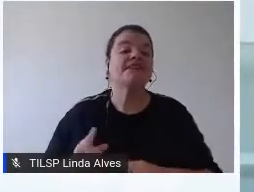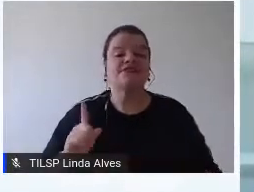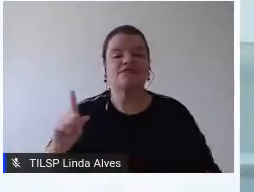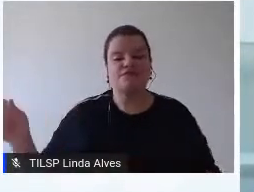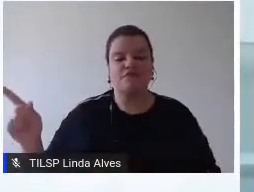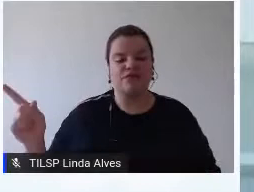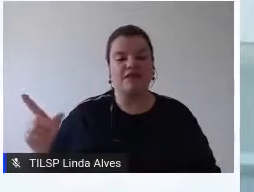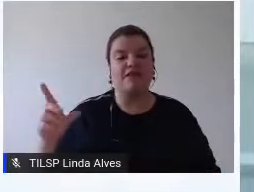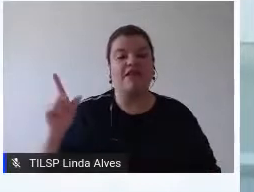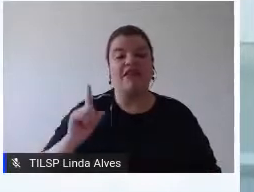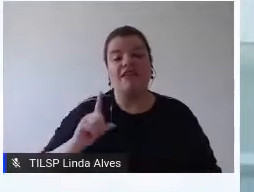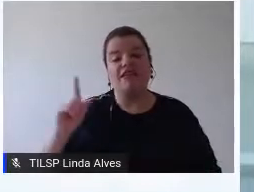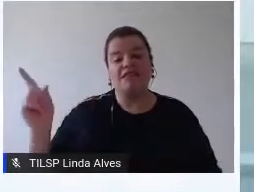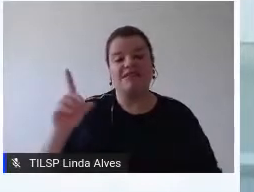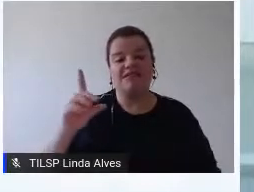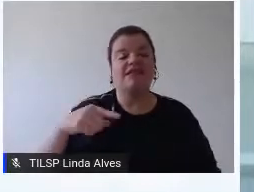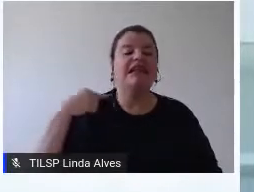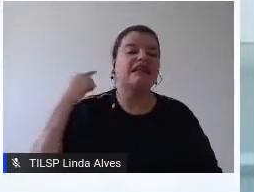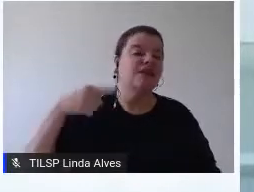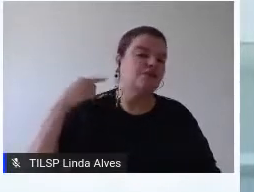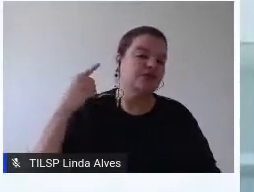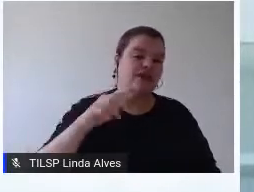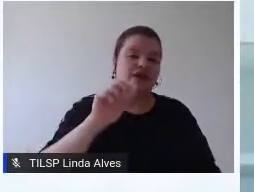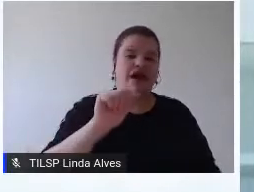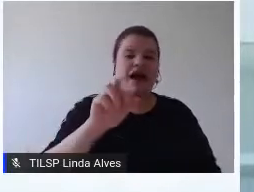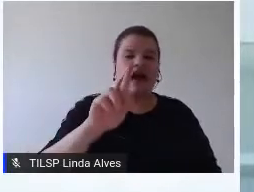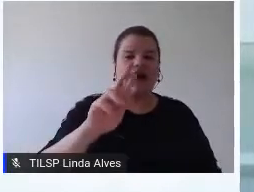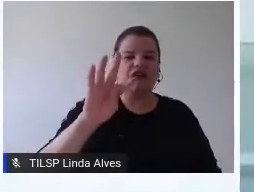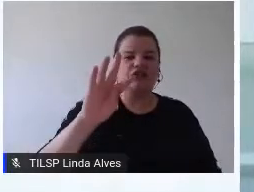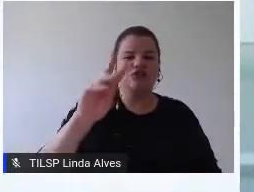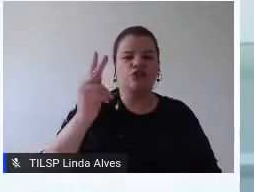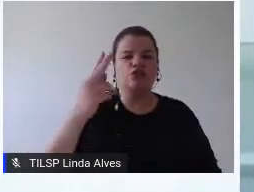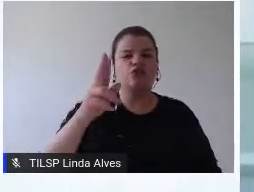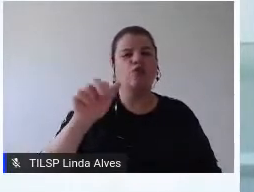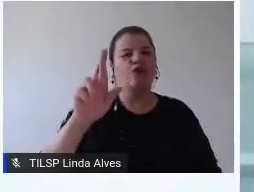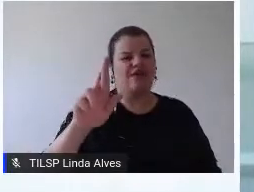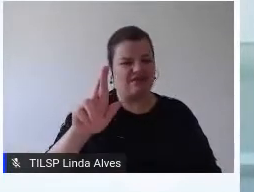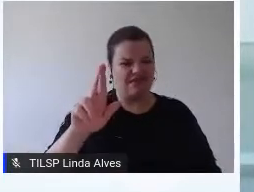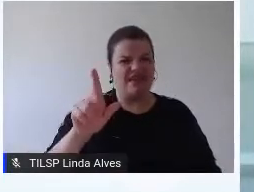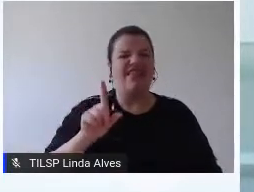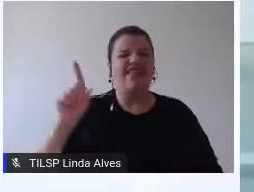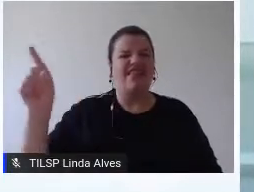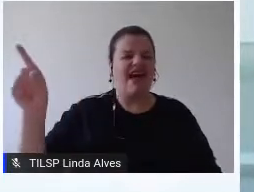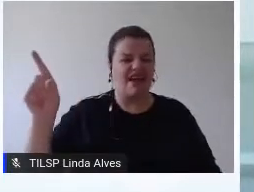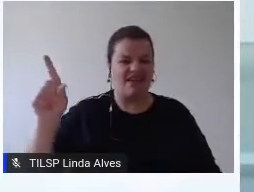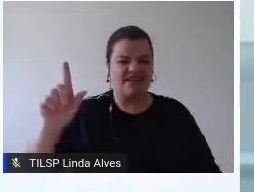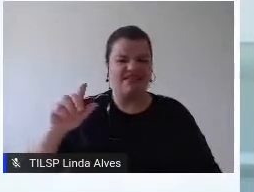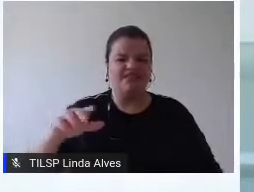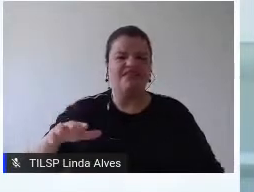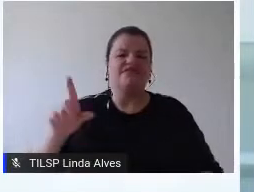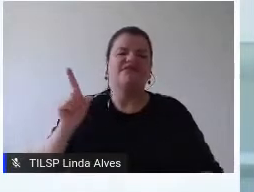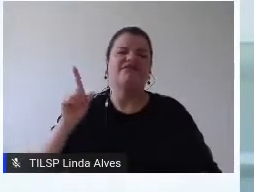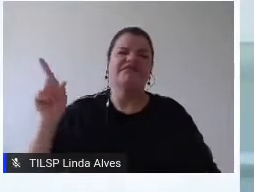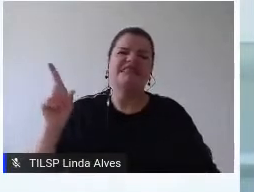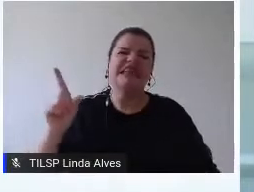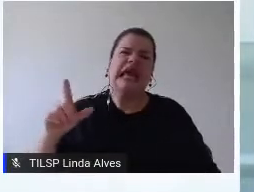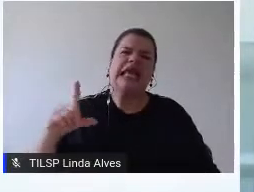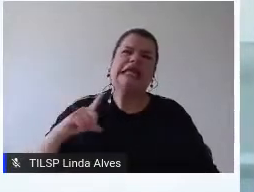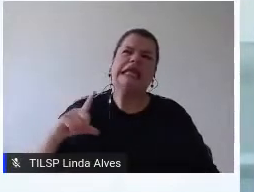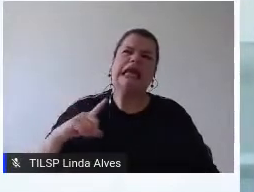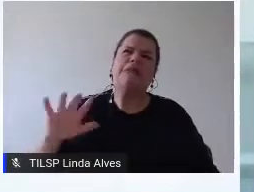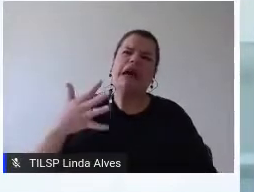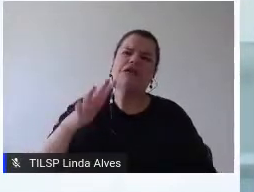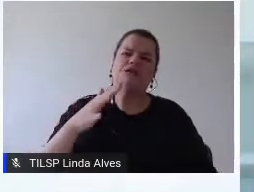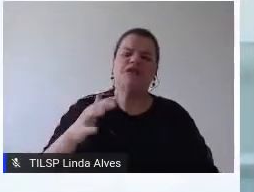candidato do Planalto, é o deputado Arthur Lira, do PP de Alagoas, e lidera o Centrão, que tem